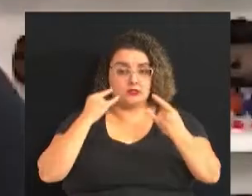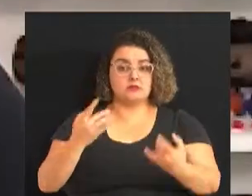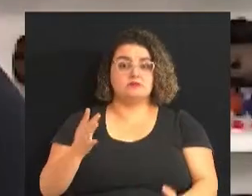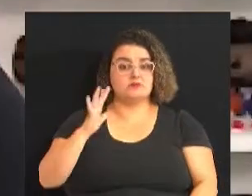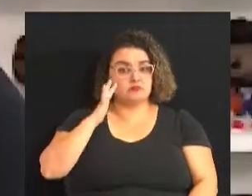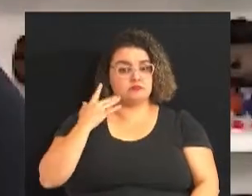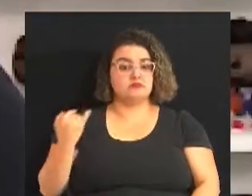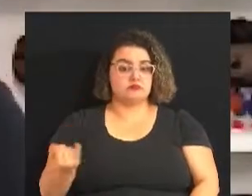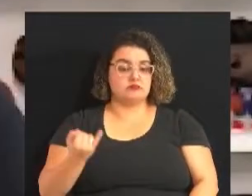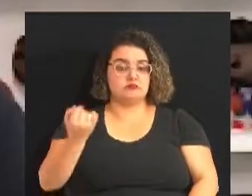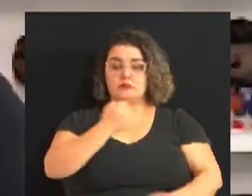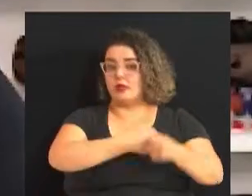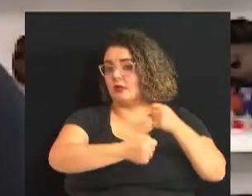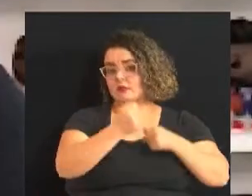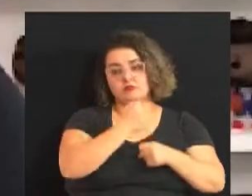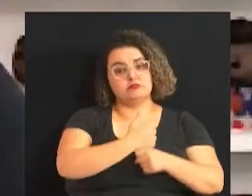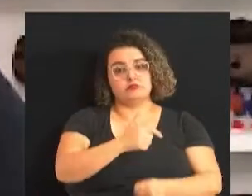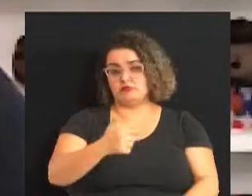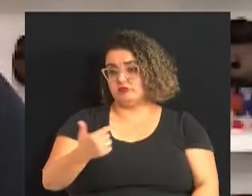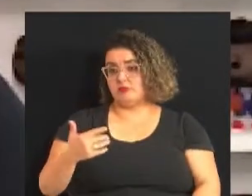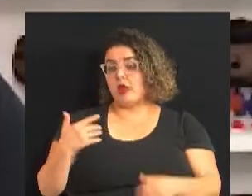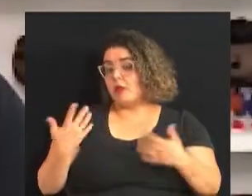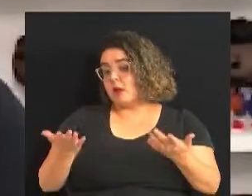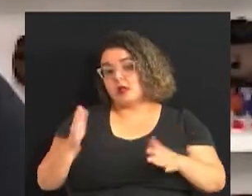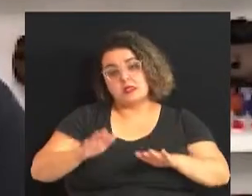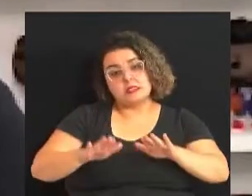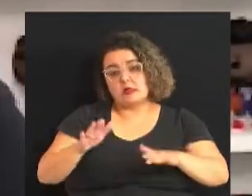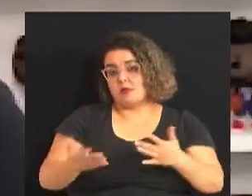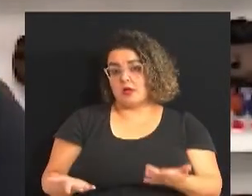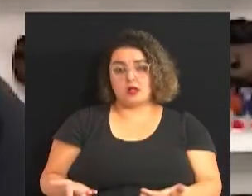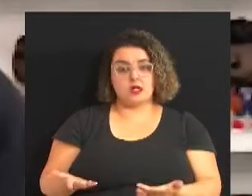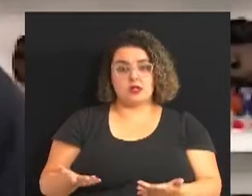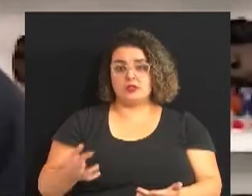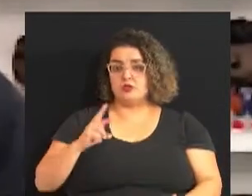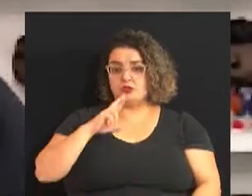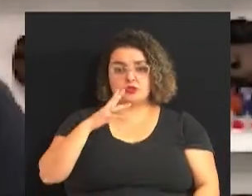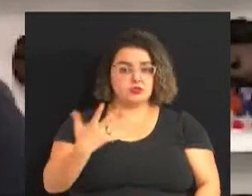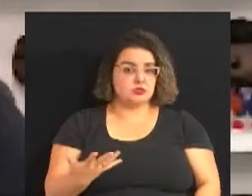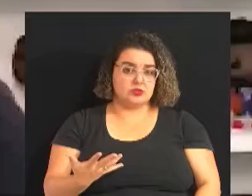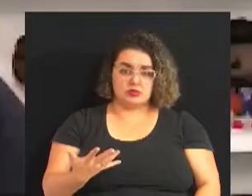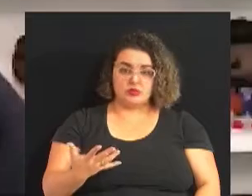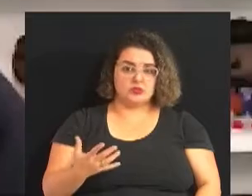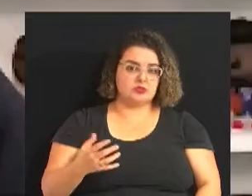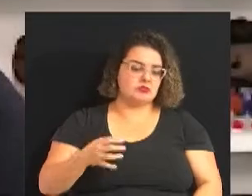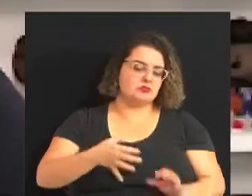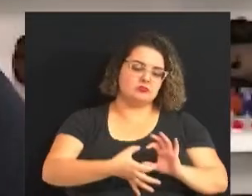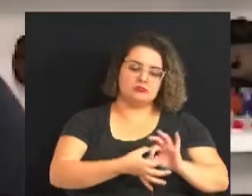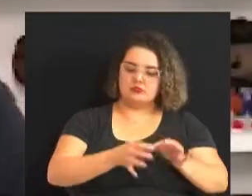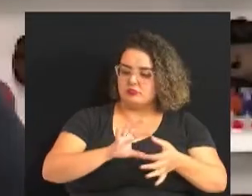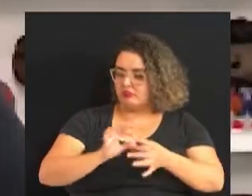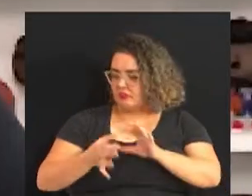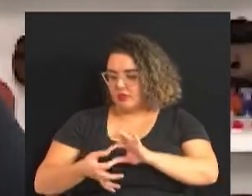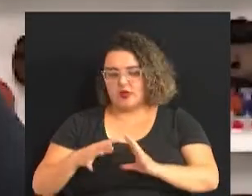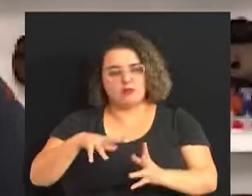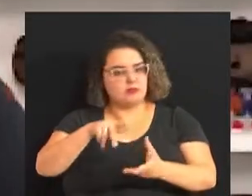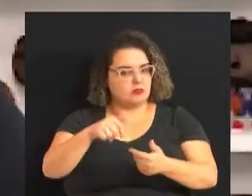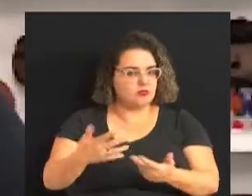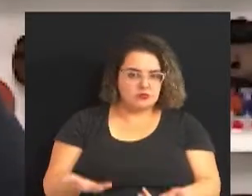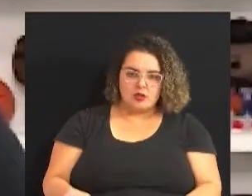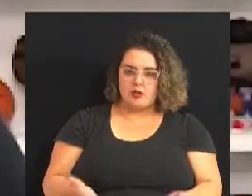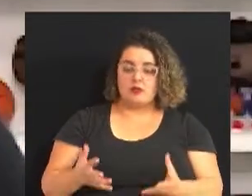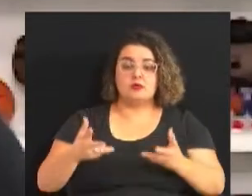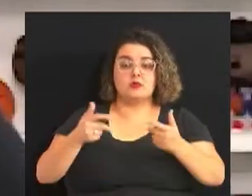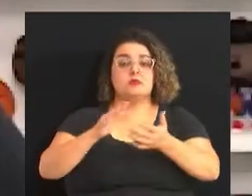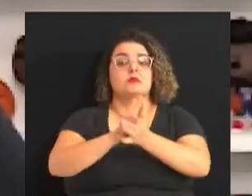fundamental. Anos atrás a gente não tinha isso, mas depende fundamentalmente de resultado em Olimpíada, em Mundial, e toda derrota